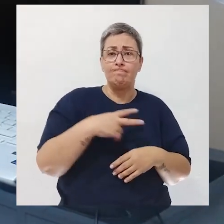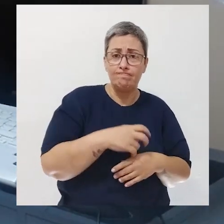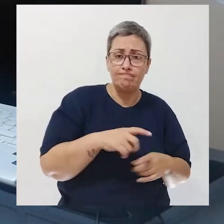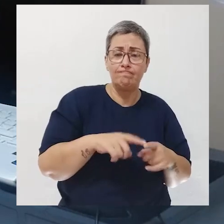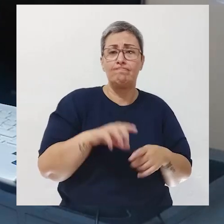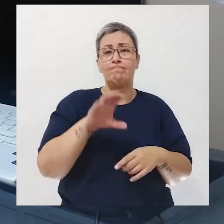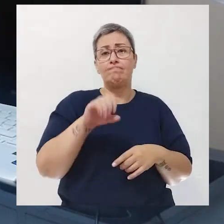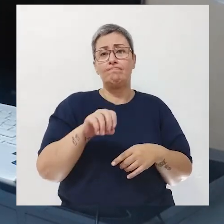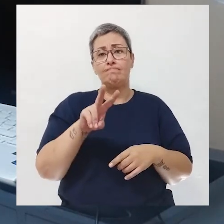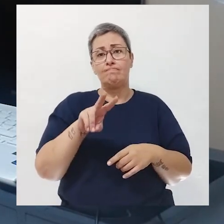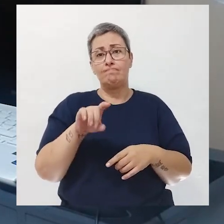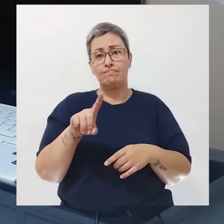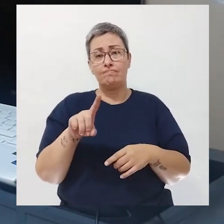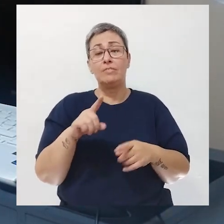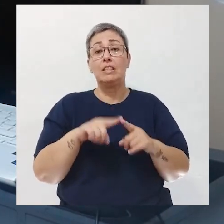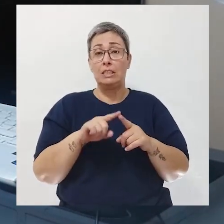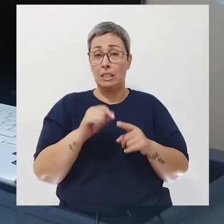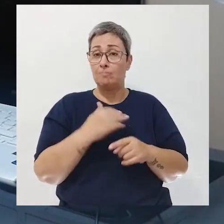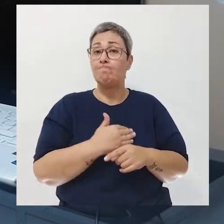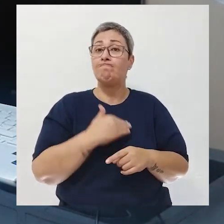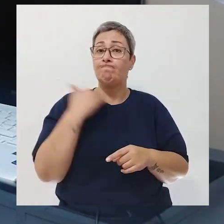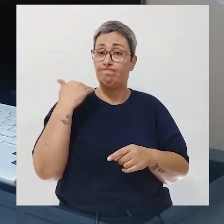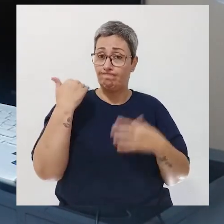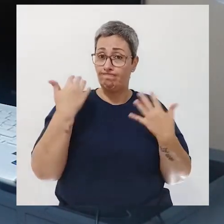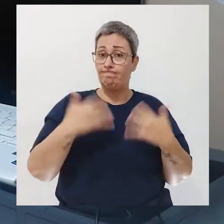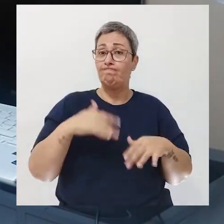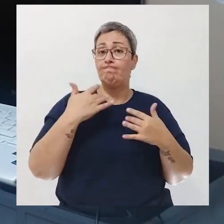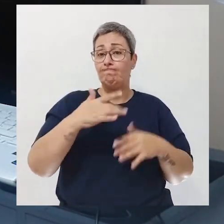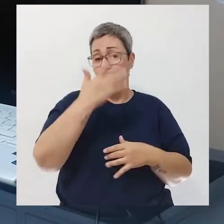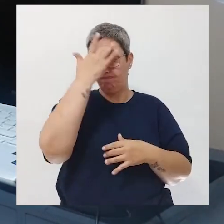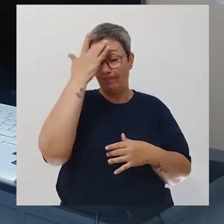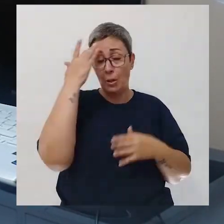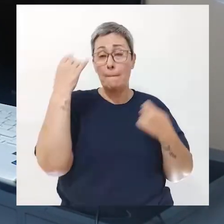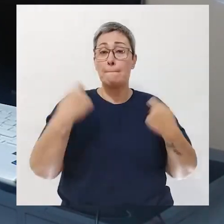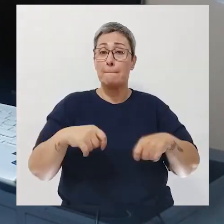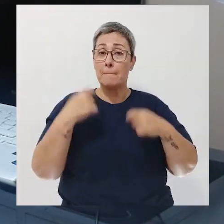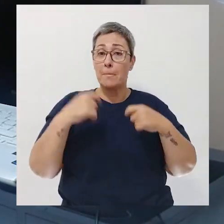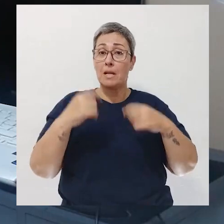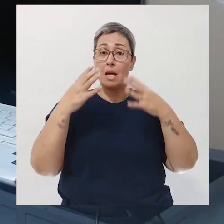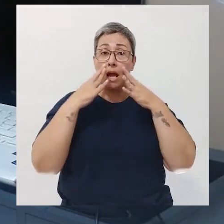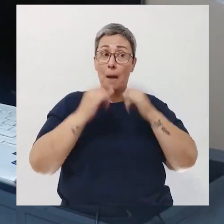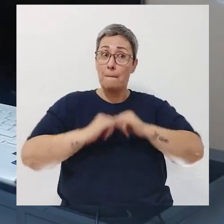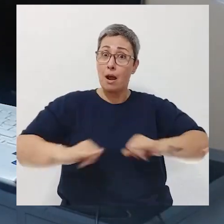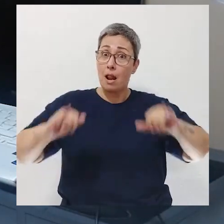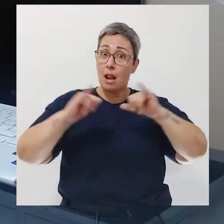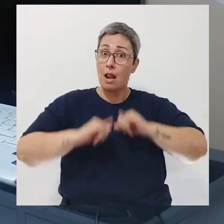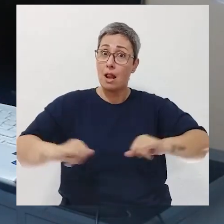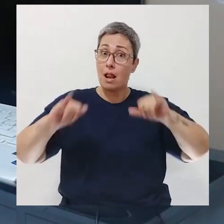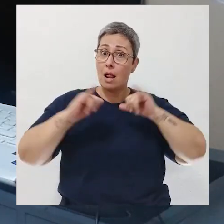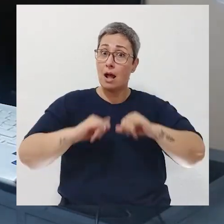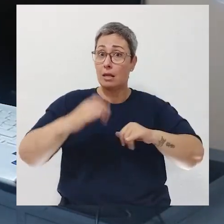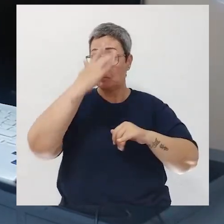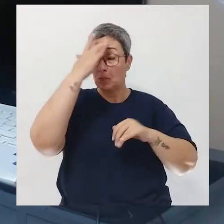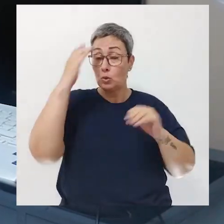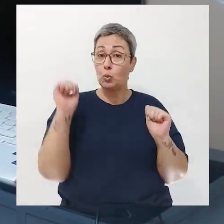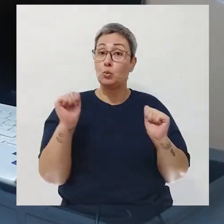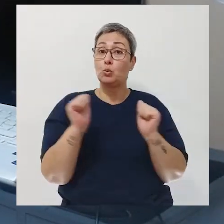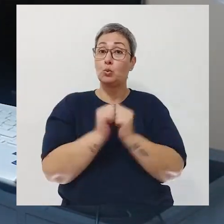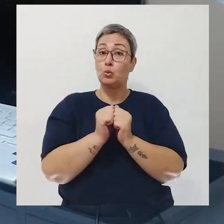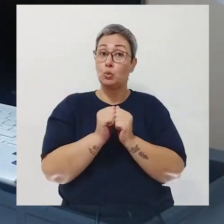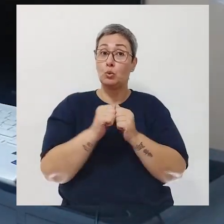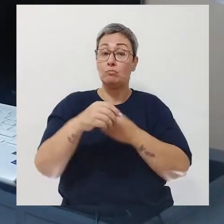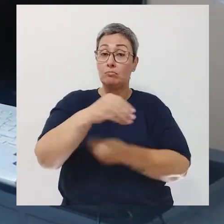Covid, ele está matando muitas pessoas. A gente precisa estar alertando as pessoas do nosso